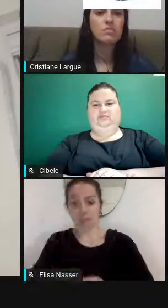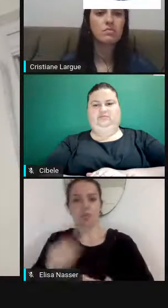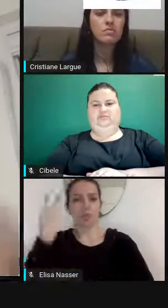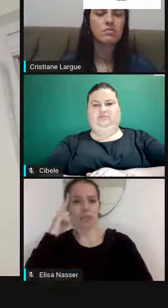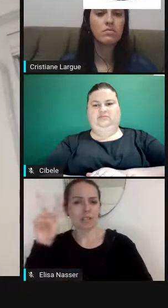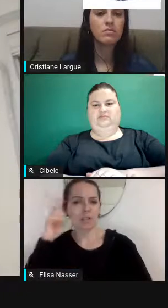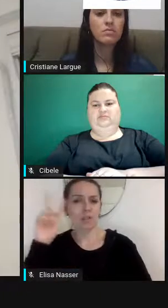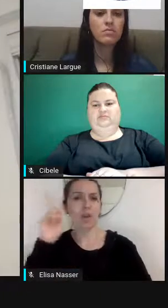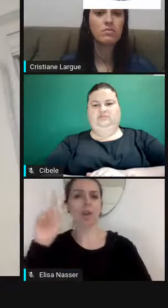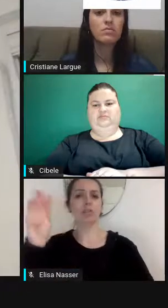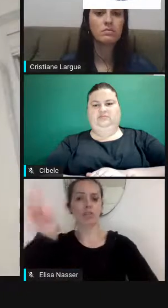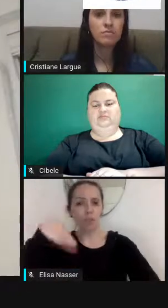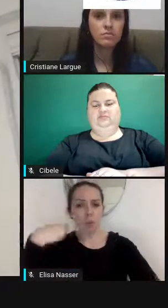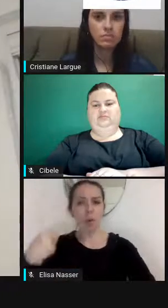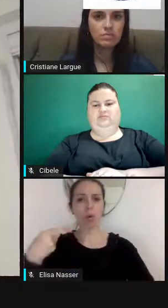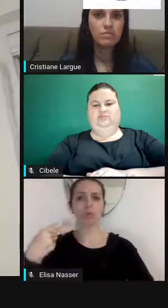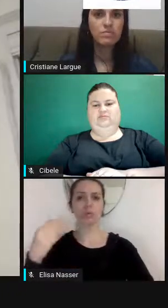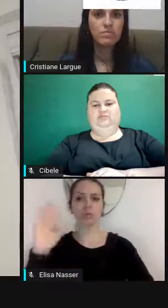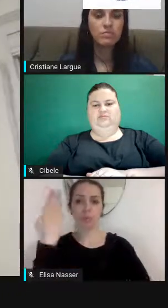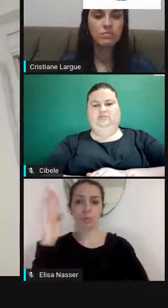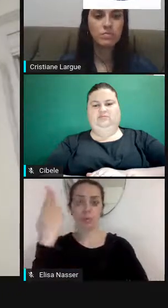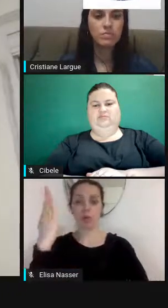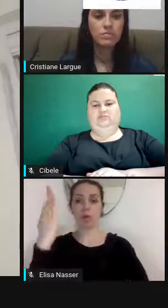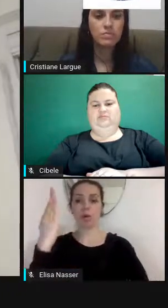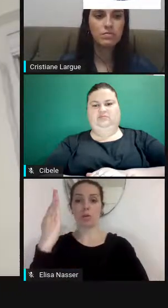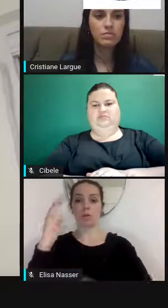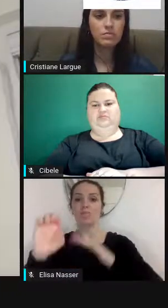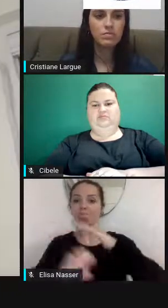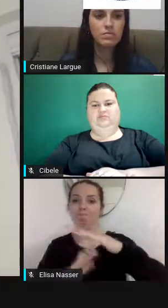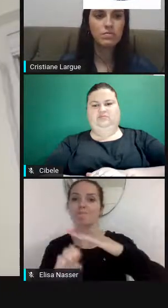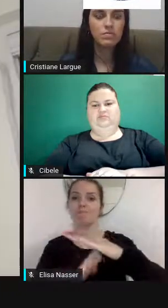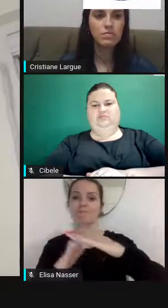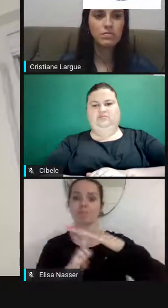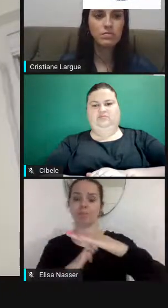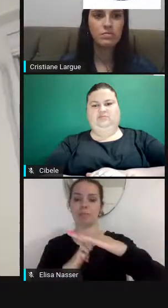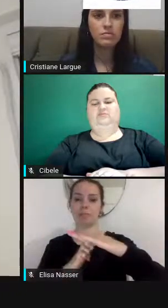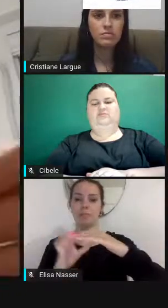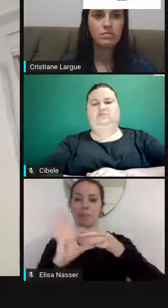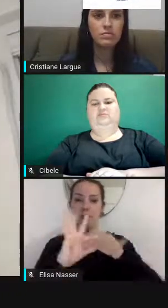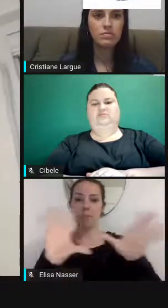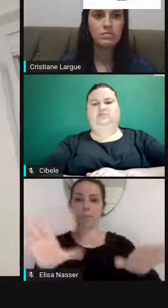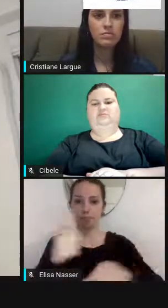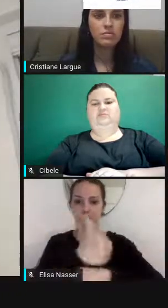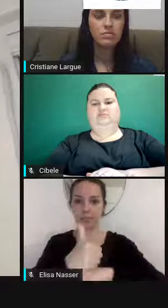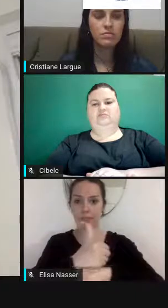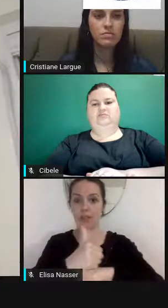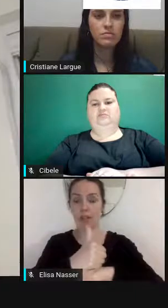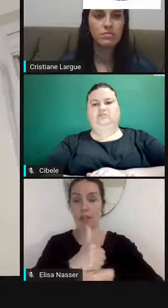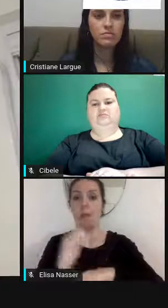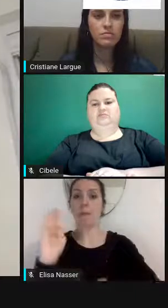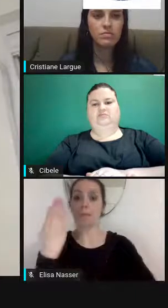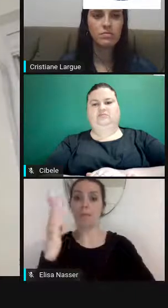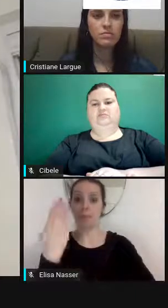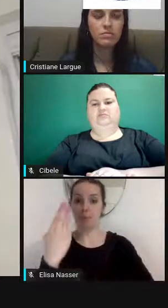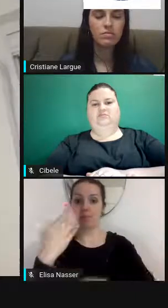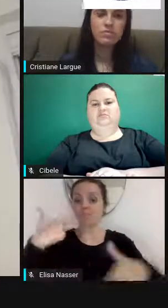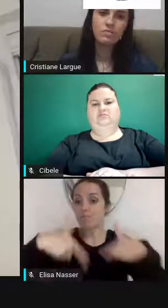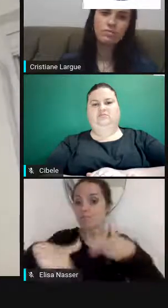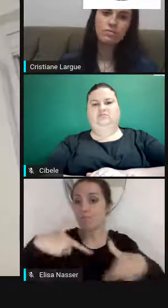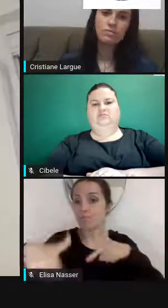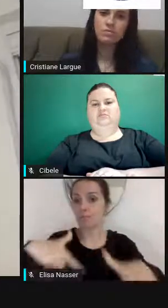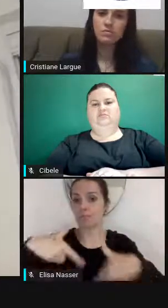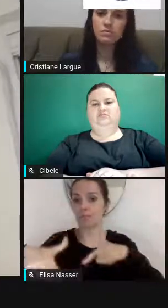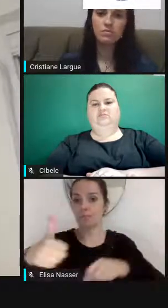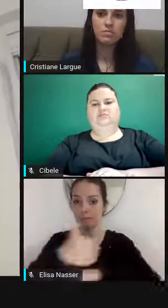entender que resolverem problemas porque o biólogo atuando que nem hoje eu tava vou até dar um exemplo de uma